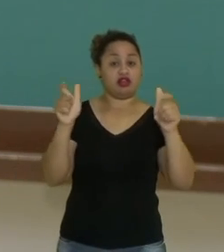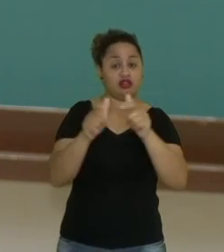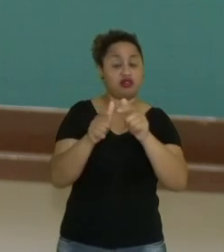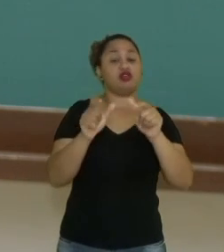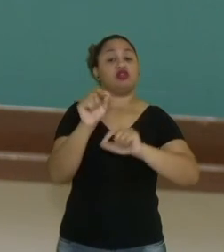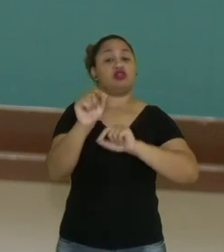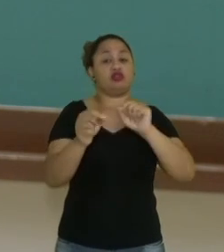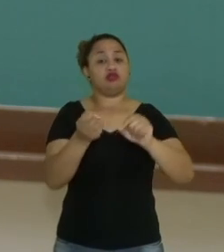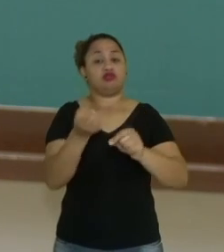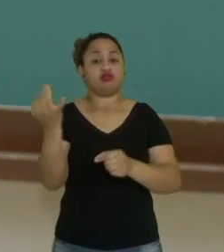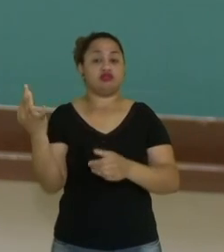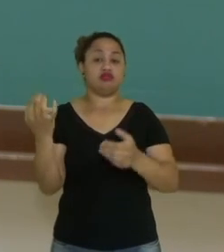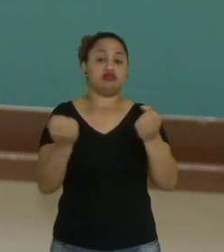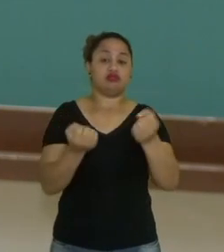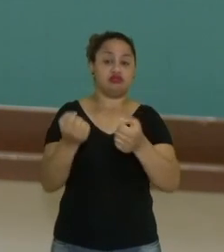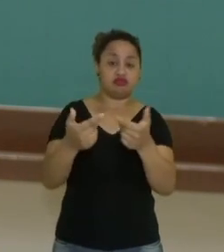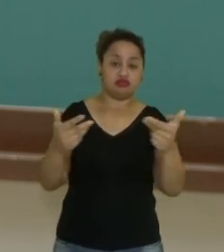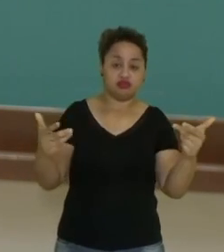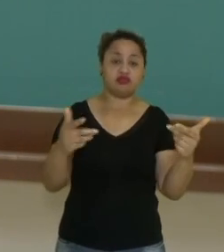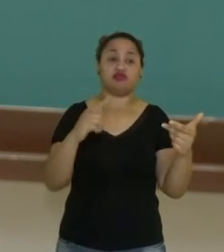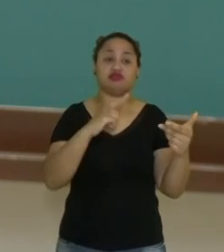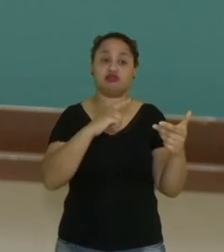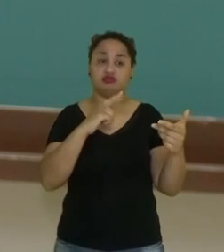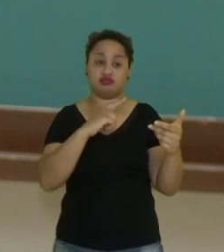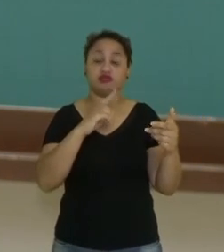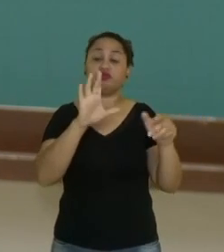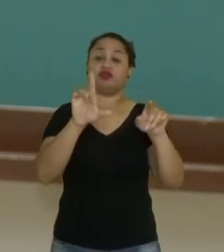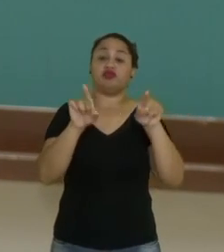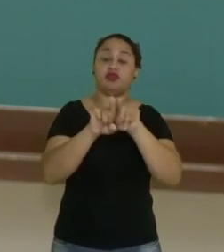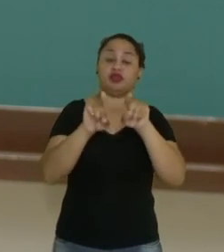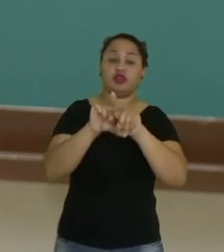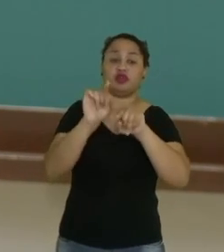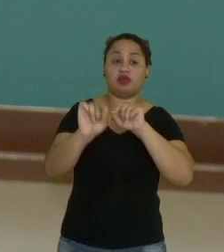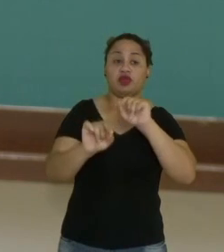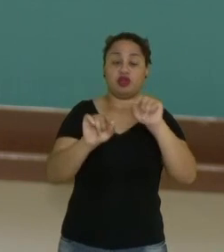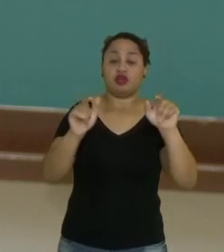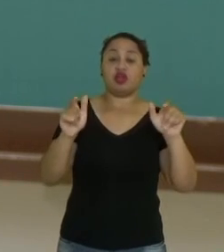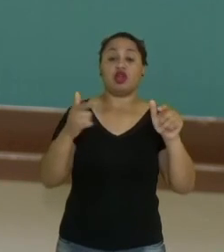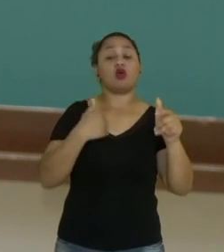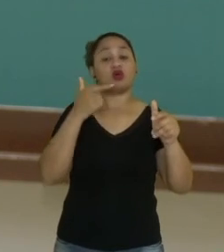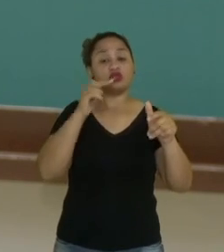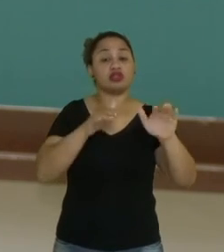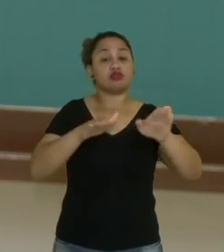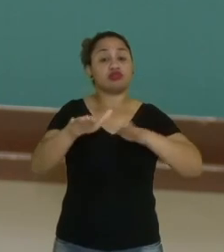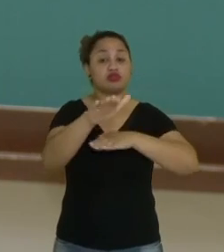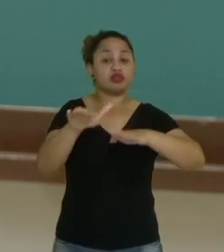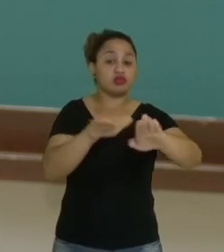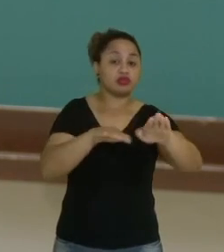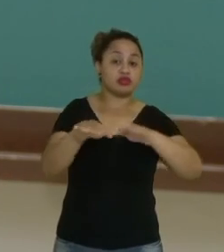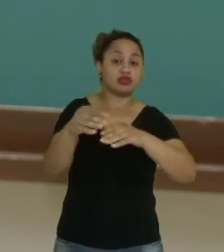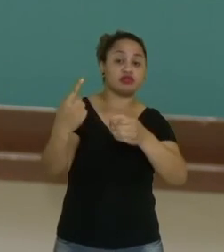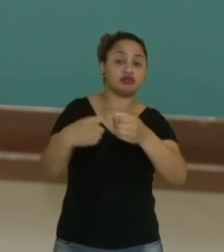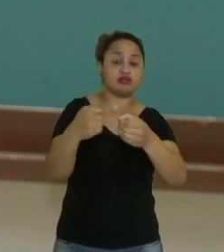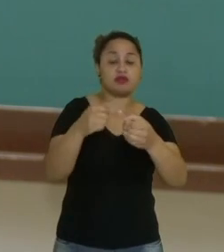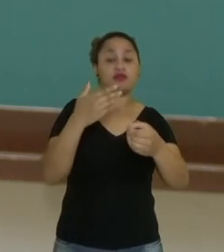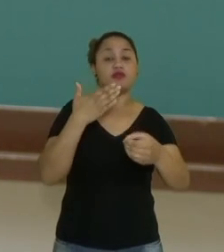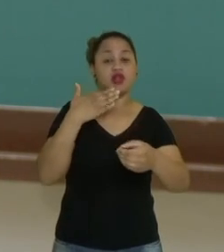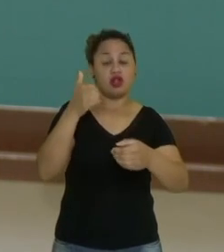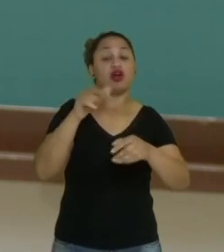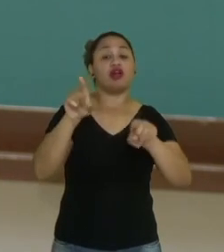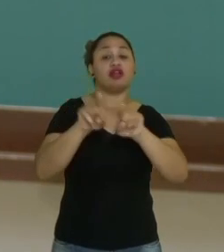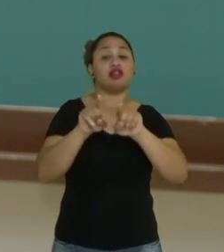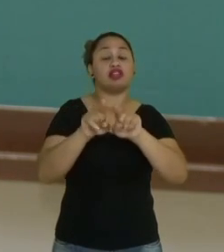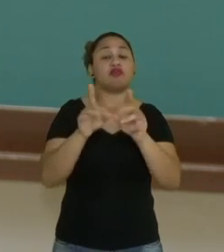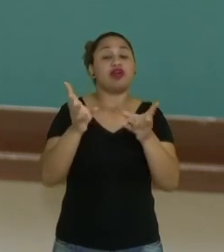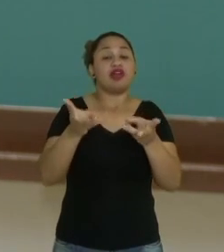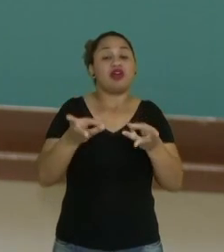reduzir a frota de automóveis, que mais? Dinamizar a locomoção urbana e aumentar a